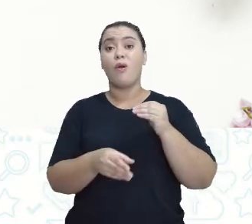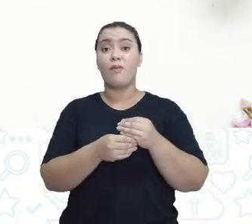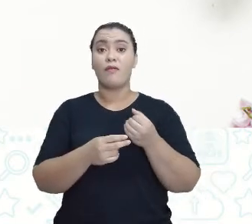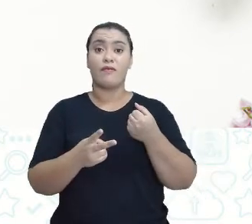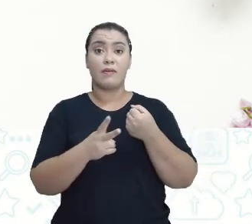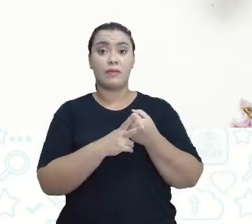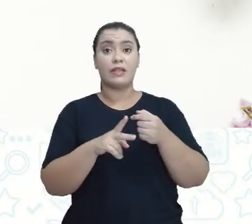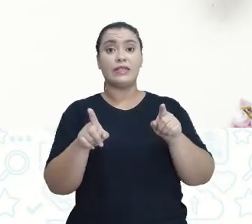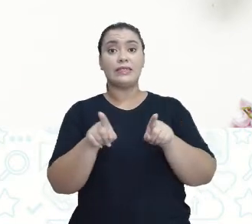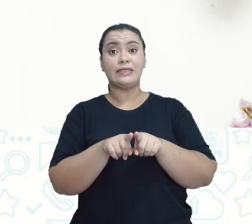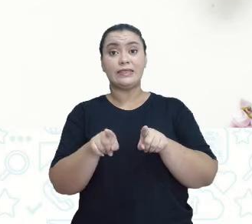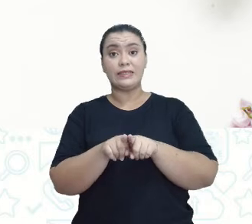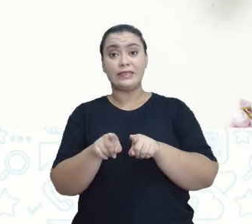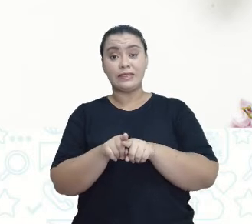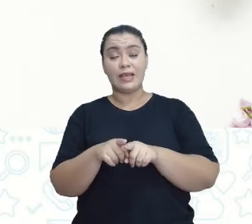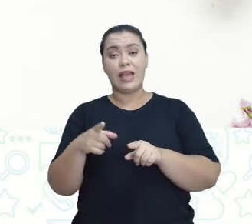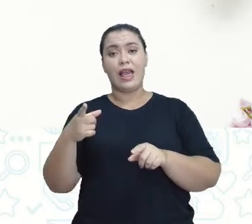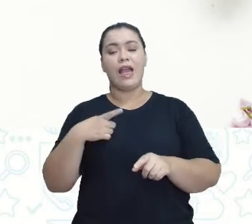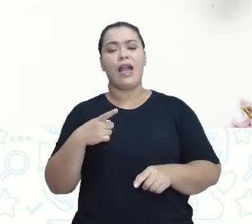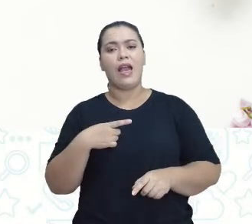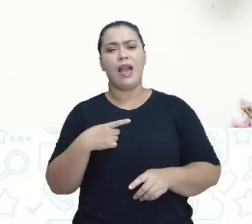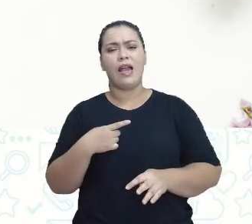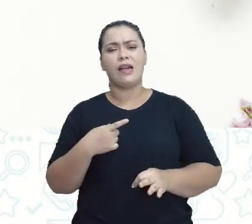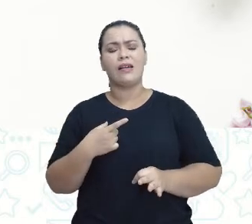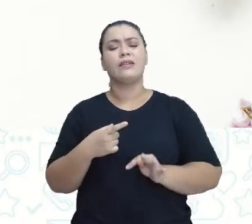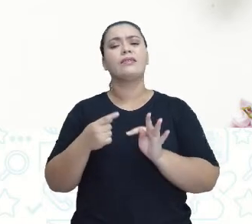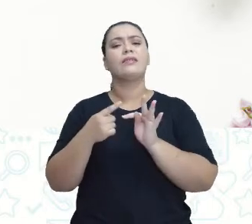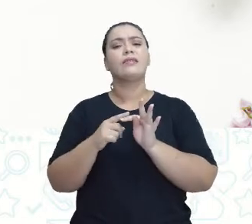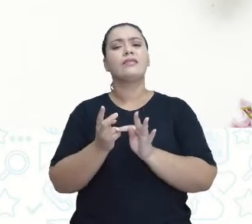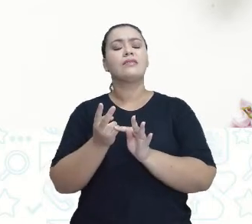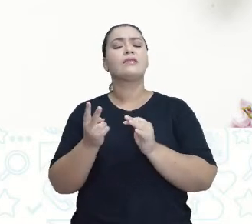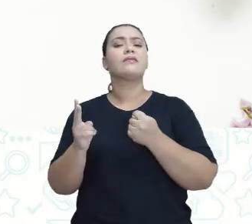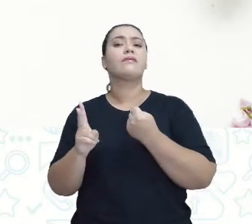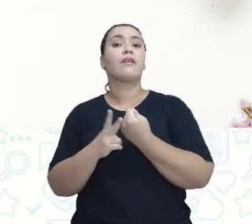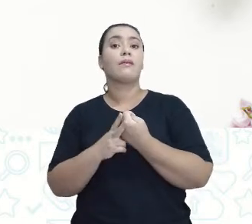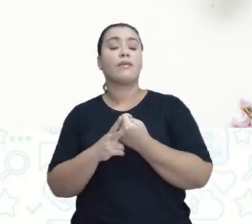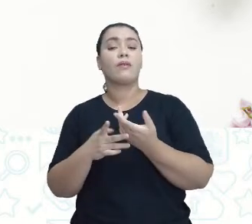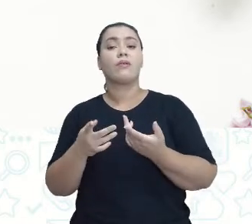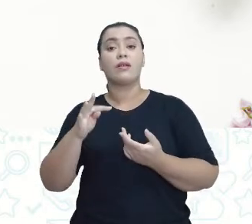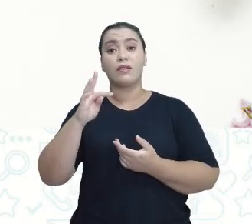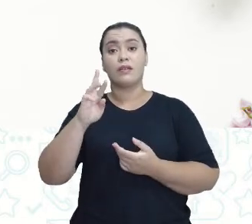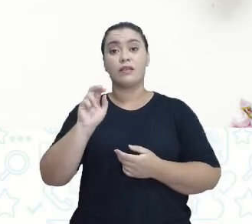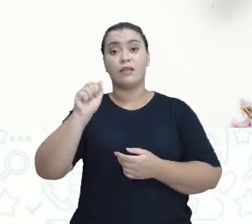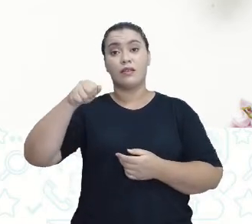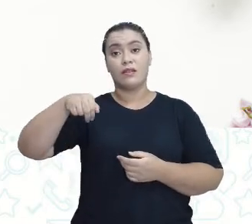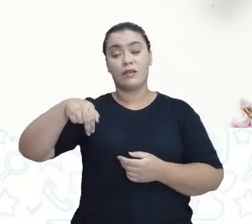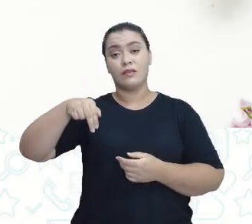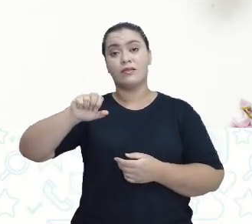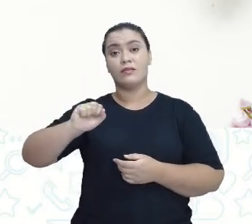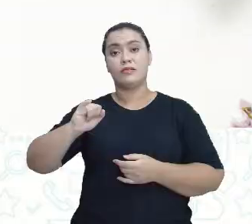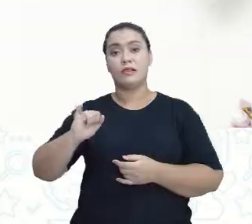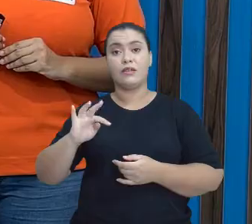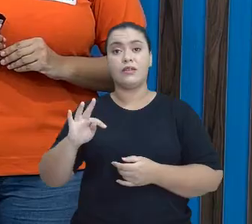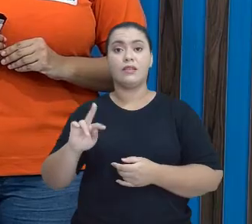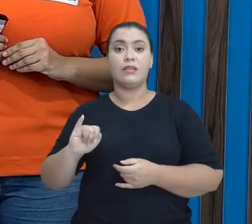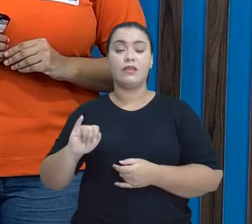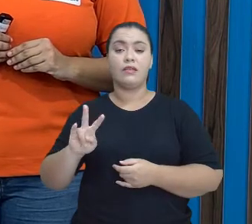a transitividade verbal. Aí vocês vão dizer, o que é isto? Complemento verbal vai